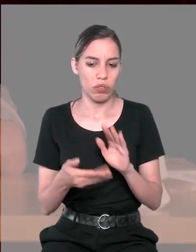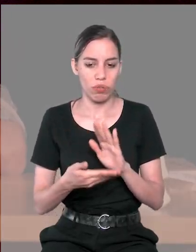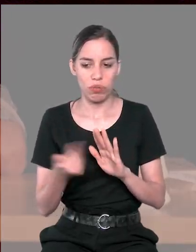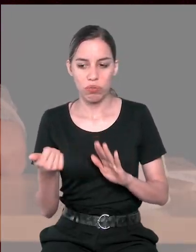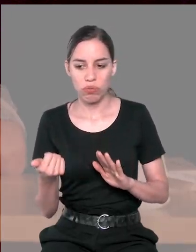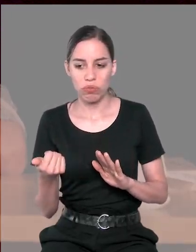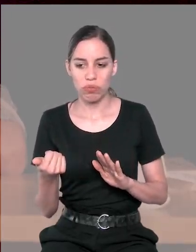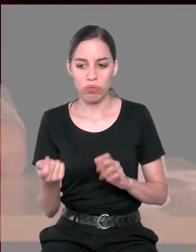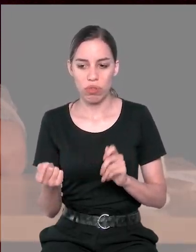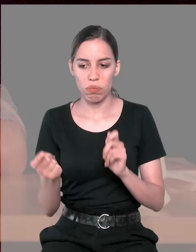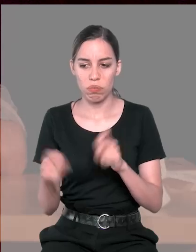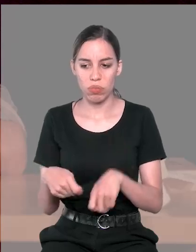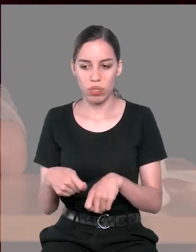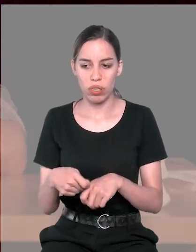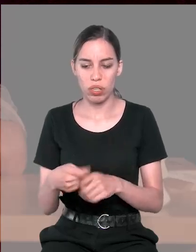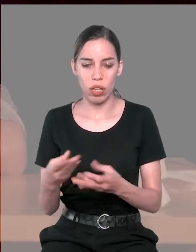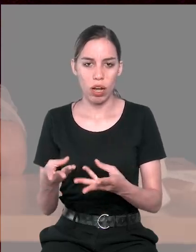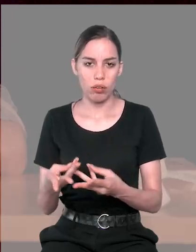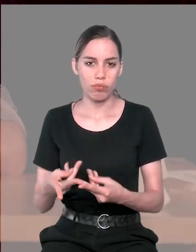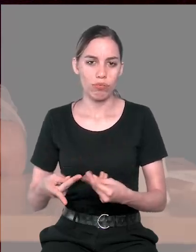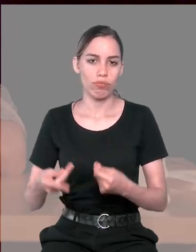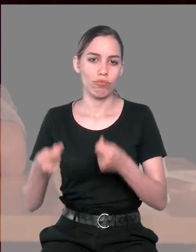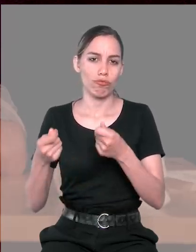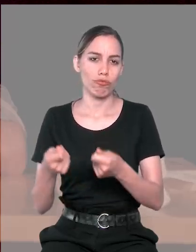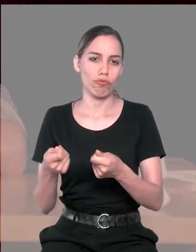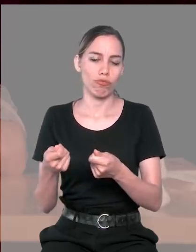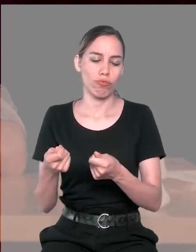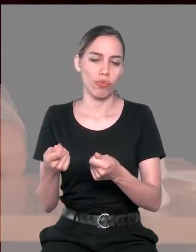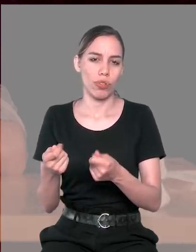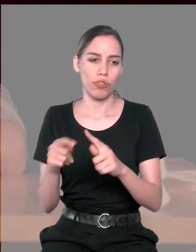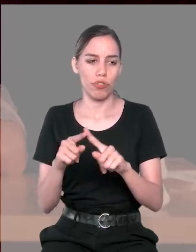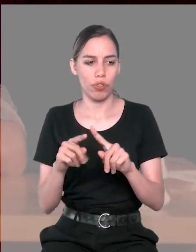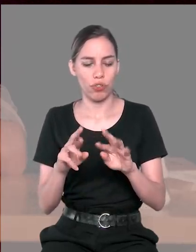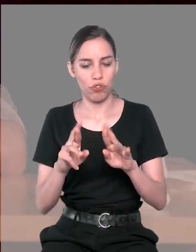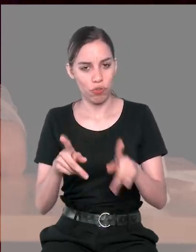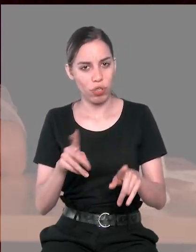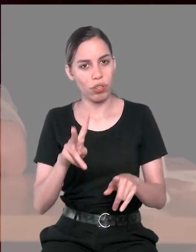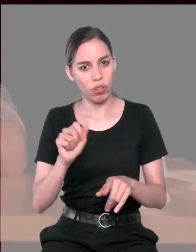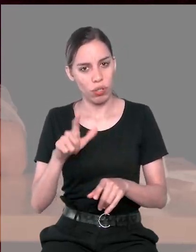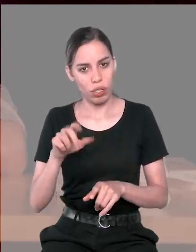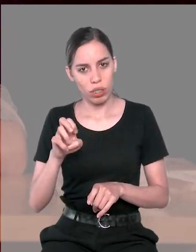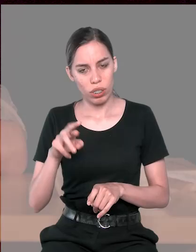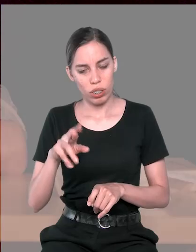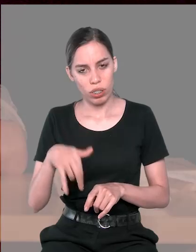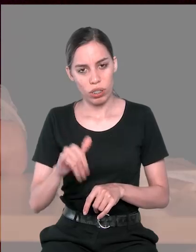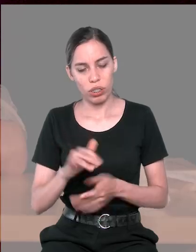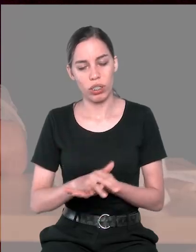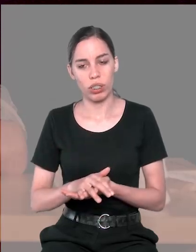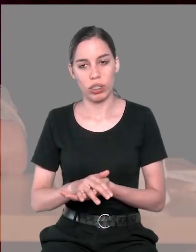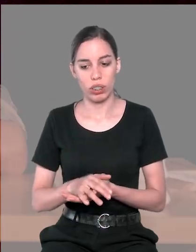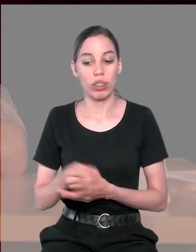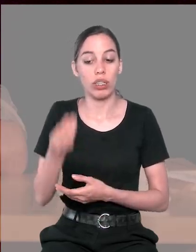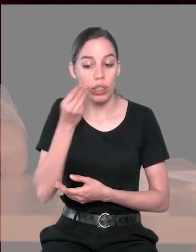da riqueza da própria visão de mundo, né, que eu acho que o Valéry tenta compor, né? E